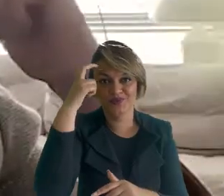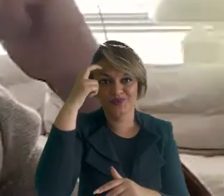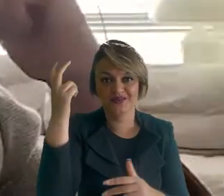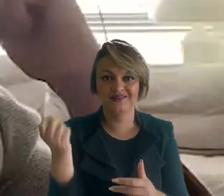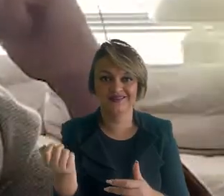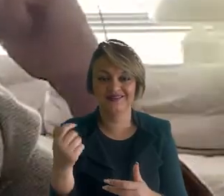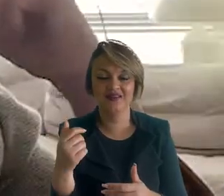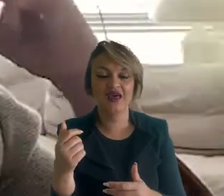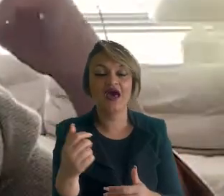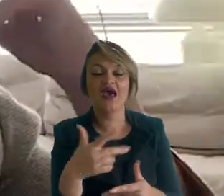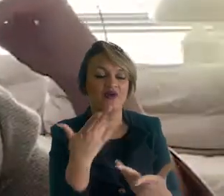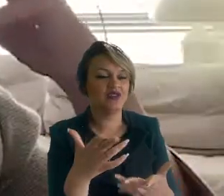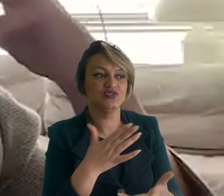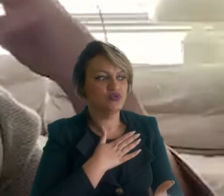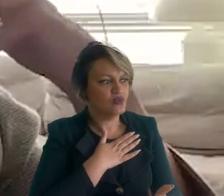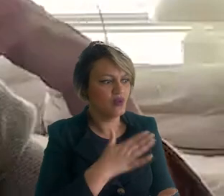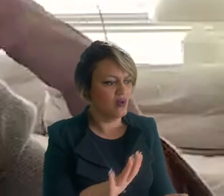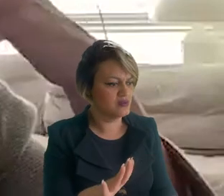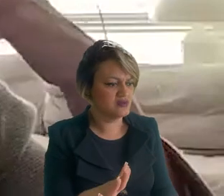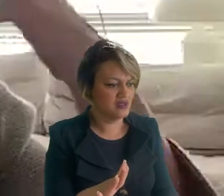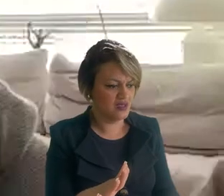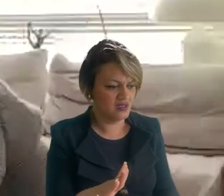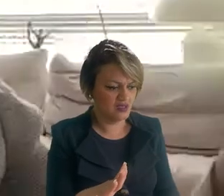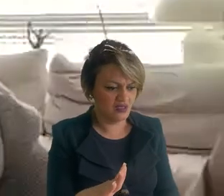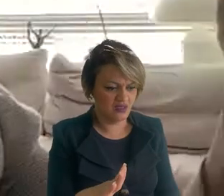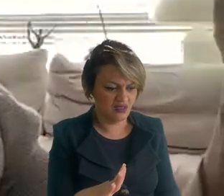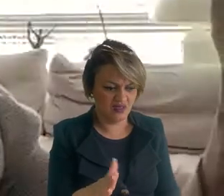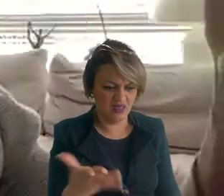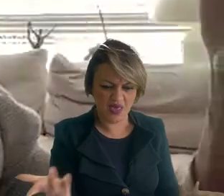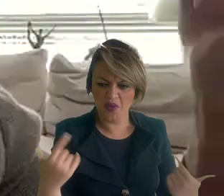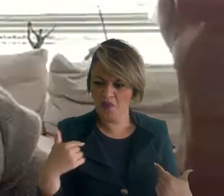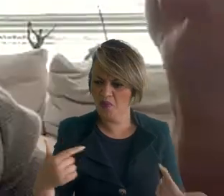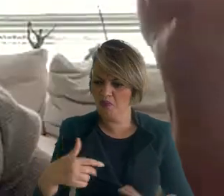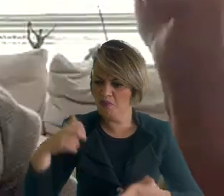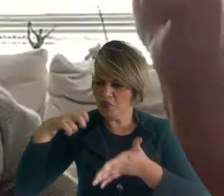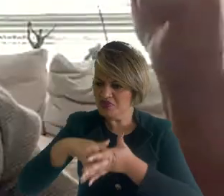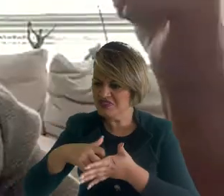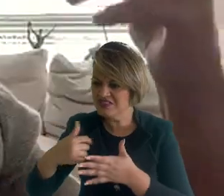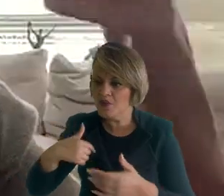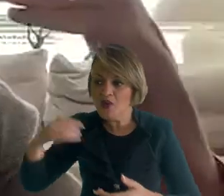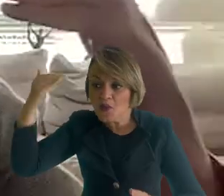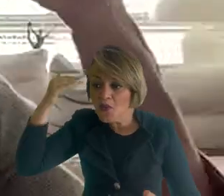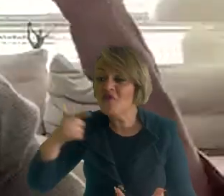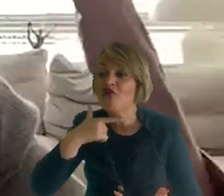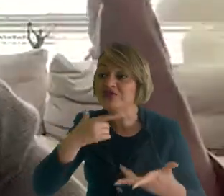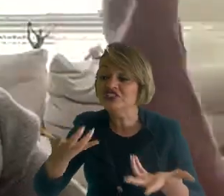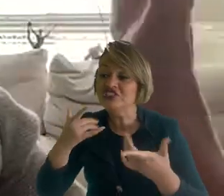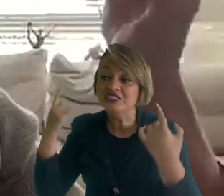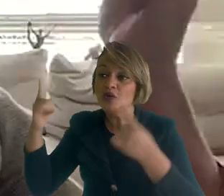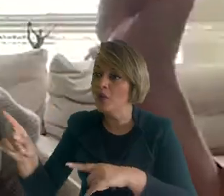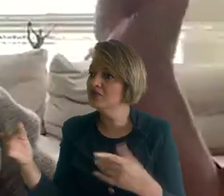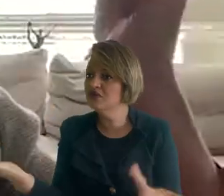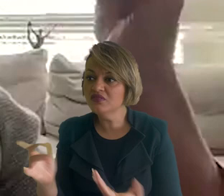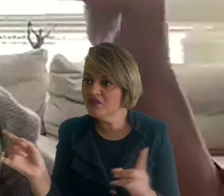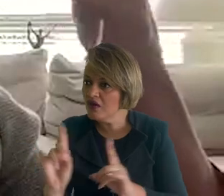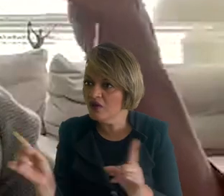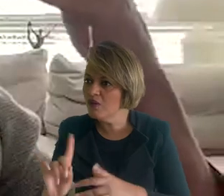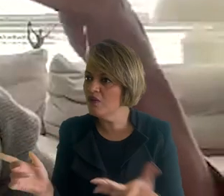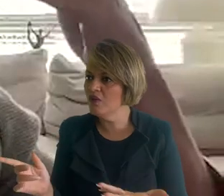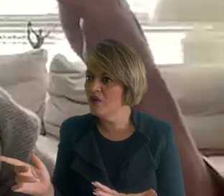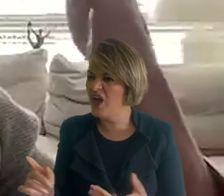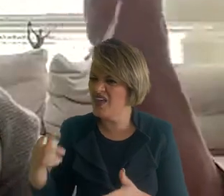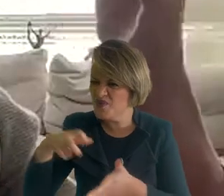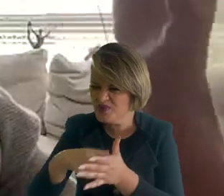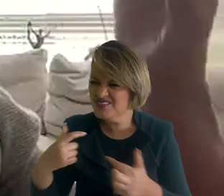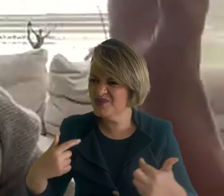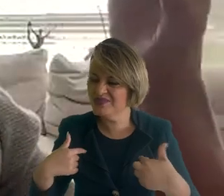apenados por algo que nós não quisemos que tivesse acontecido E aí aparecem muitas peças e